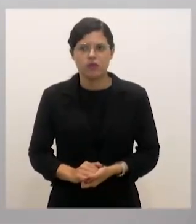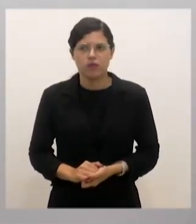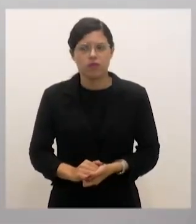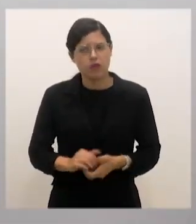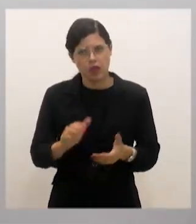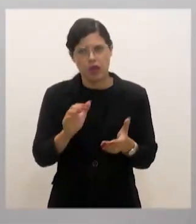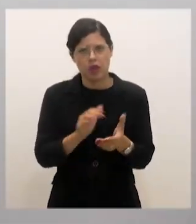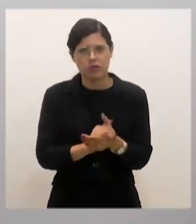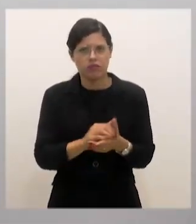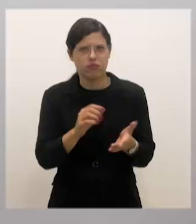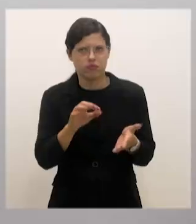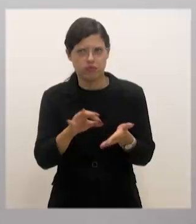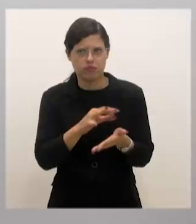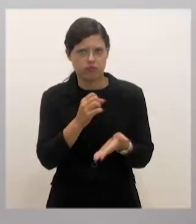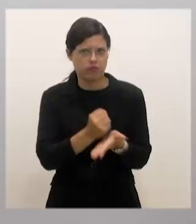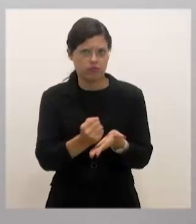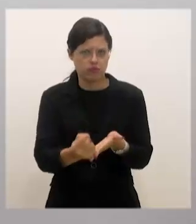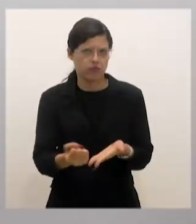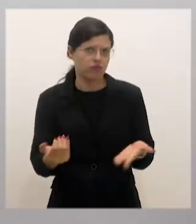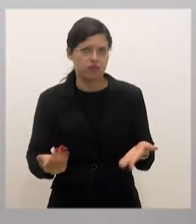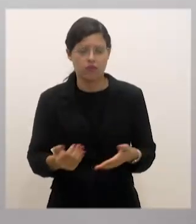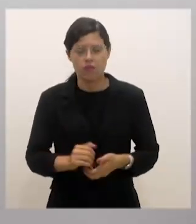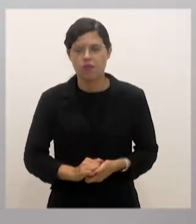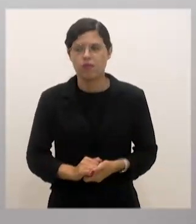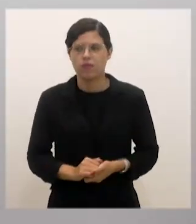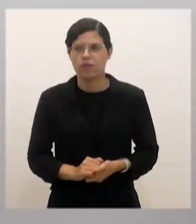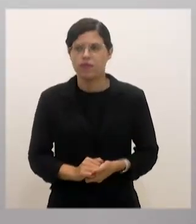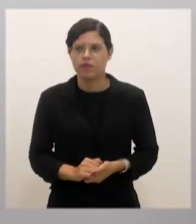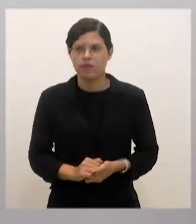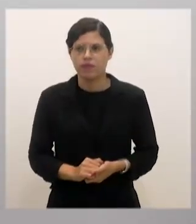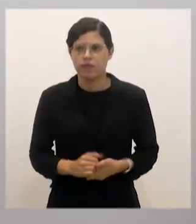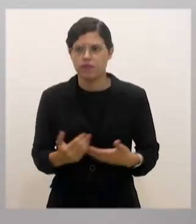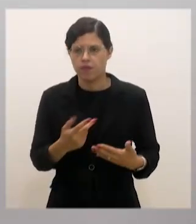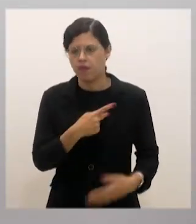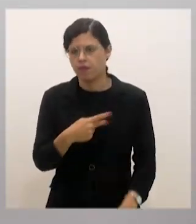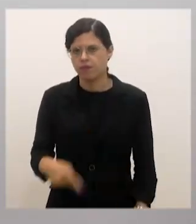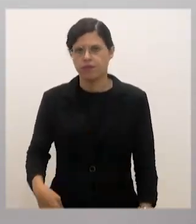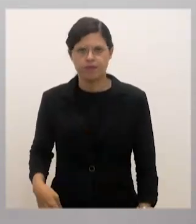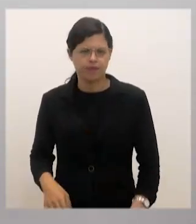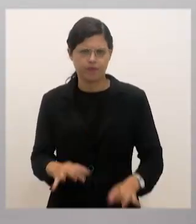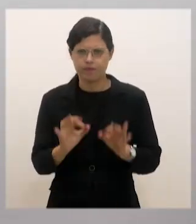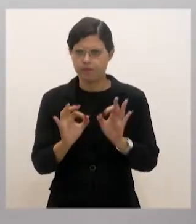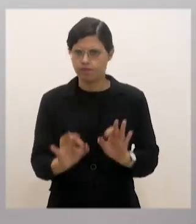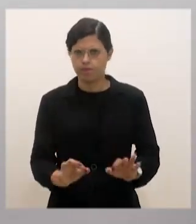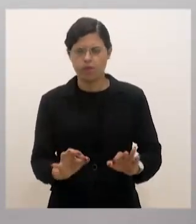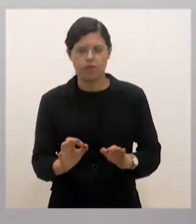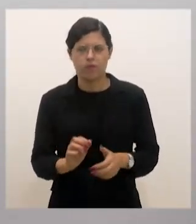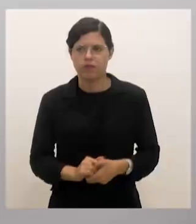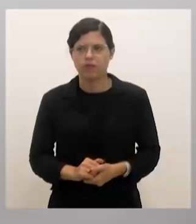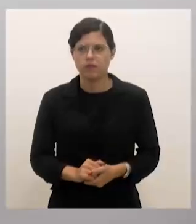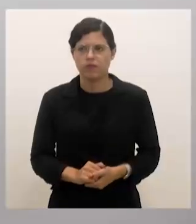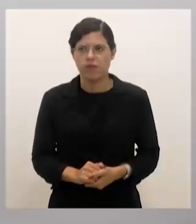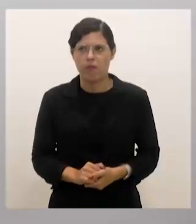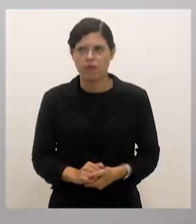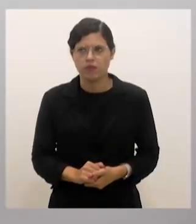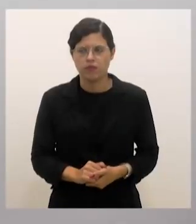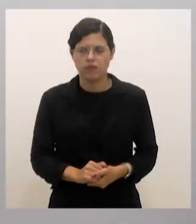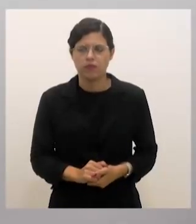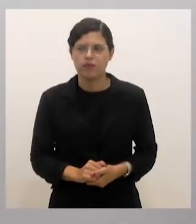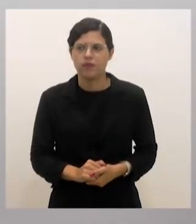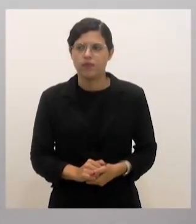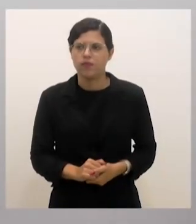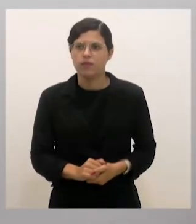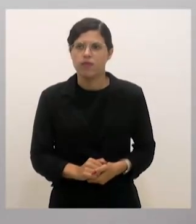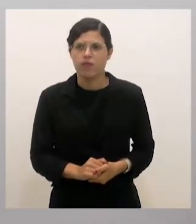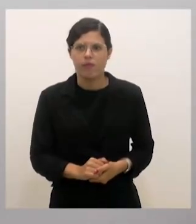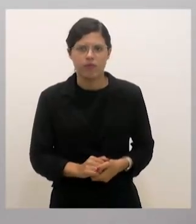civil também. Então, senhor presidente, eu não tenho dúvida nenhuma que não se fere nenhum